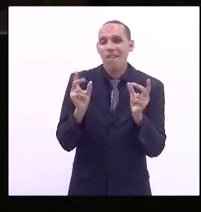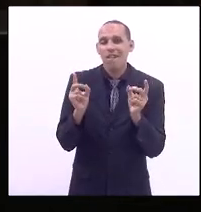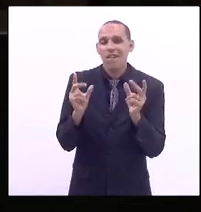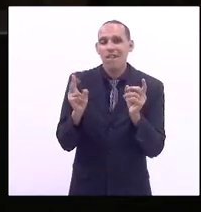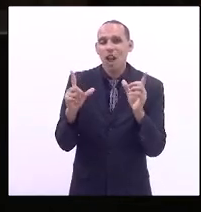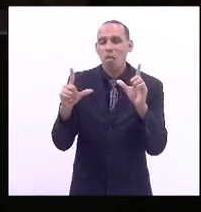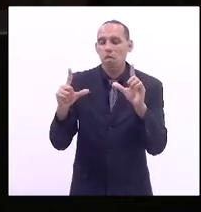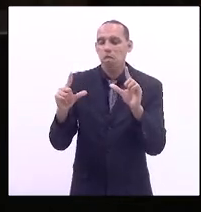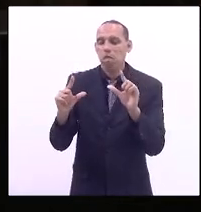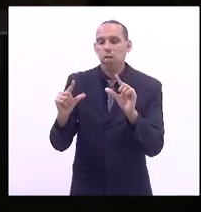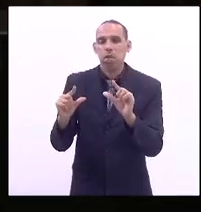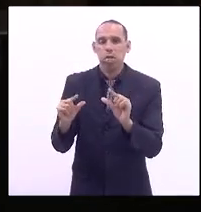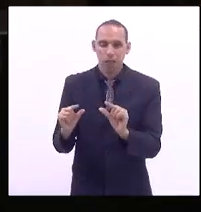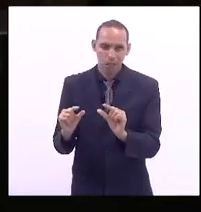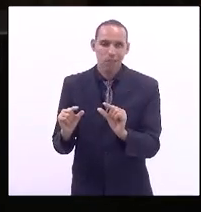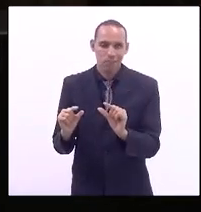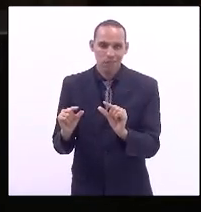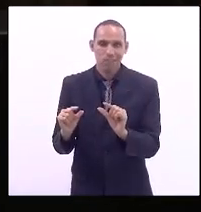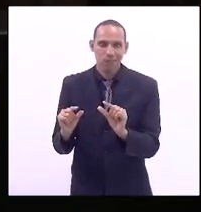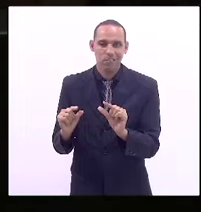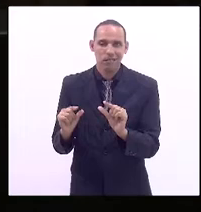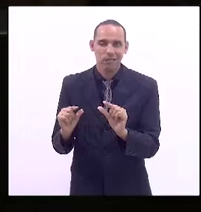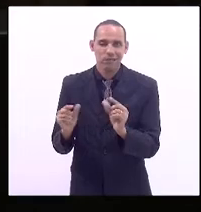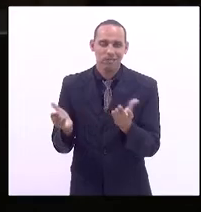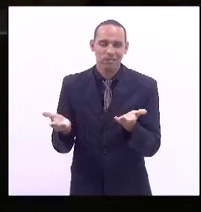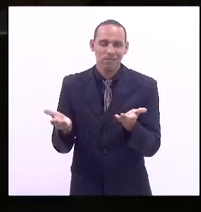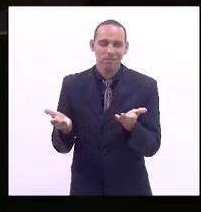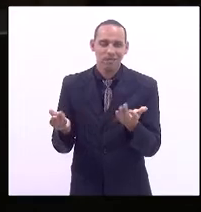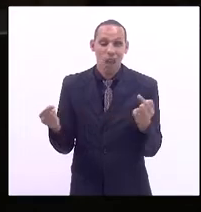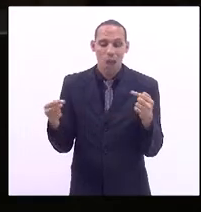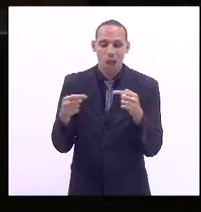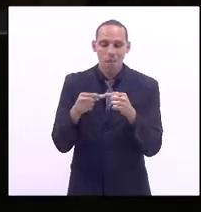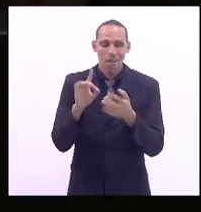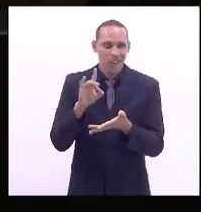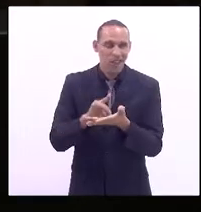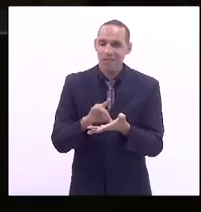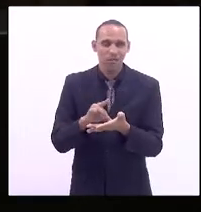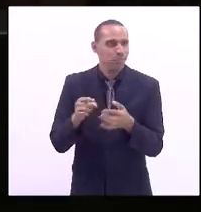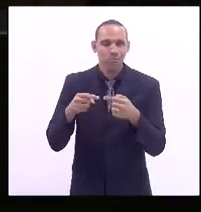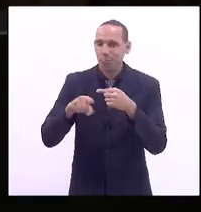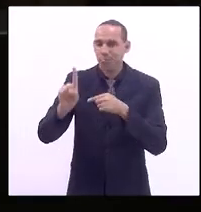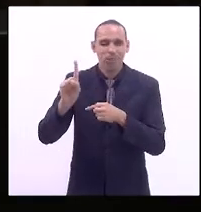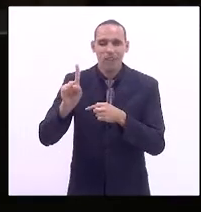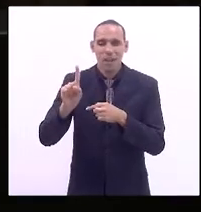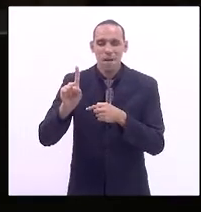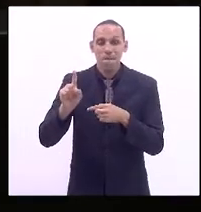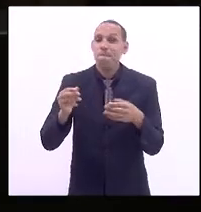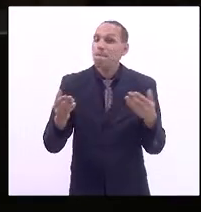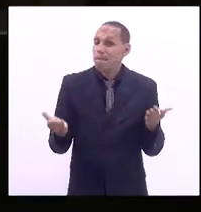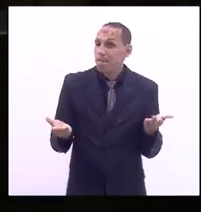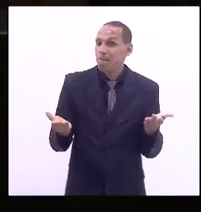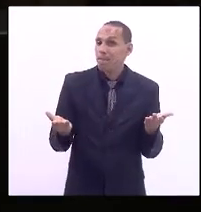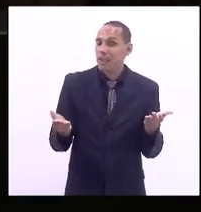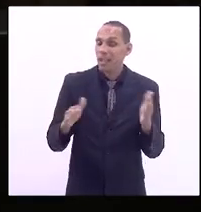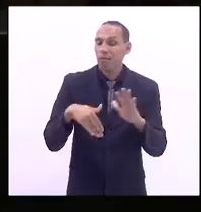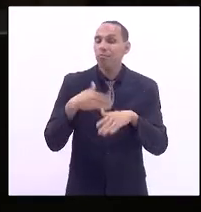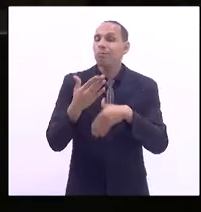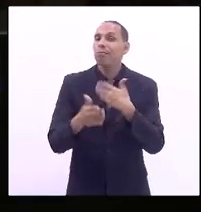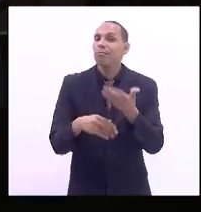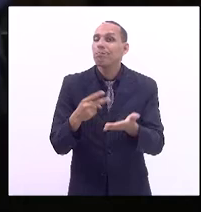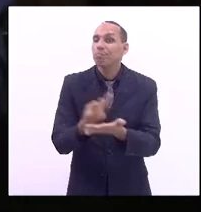bem menor do que corresponde de facto a realidade e aí o que